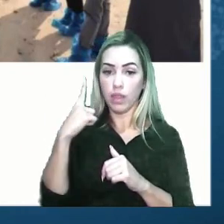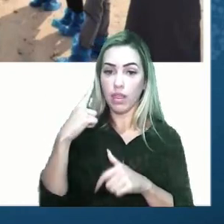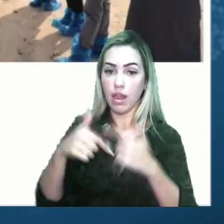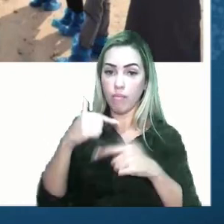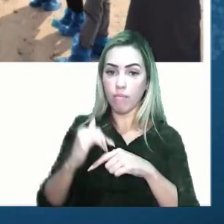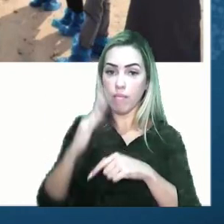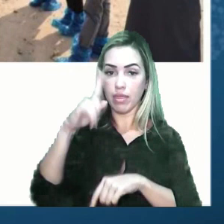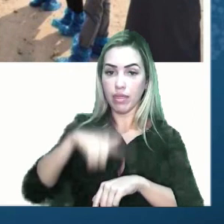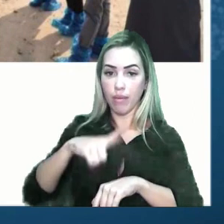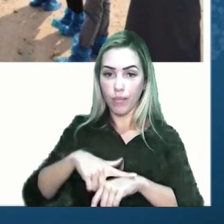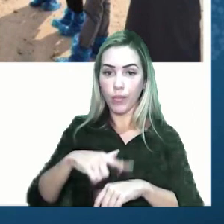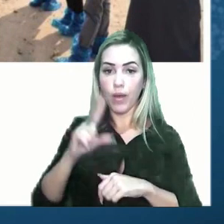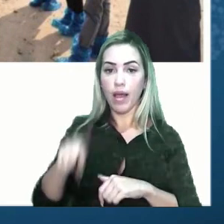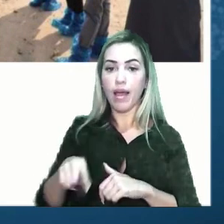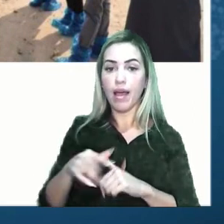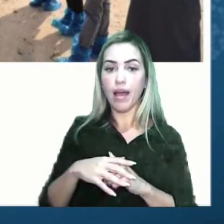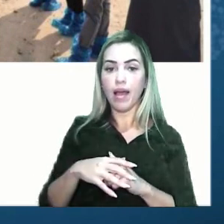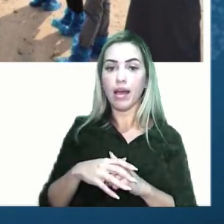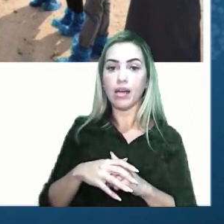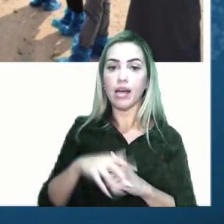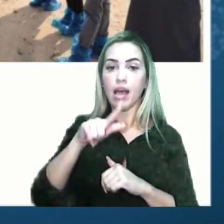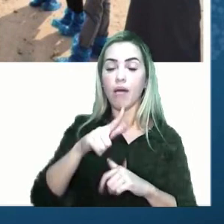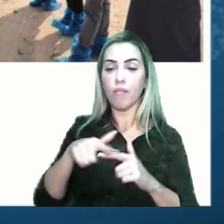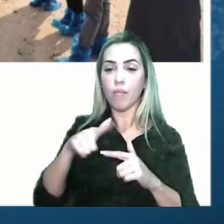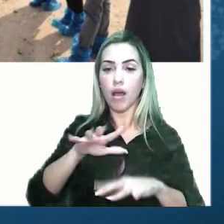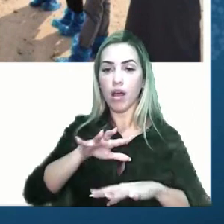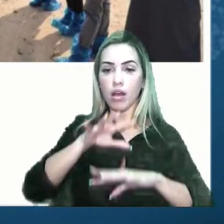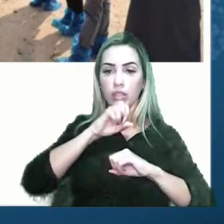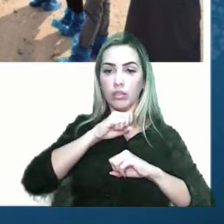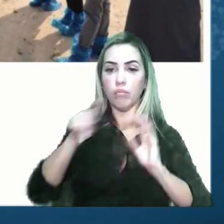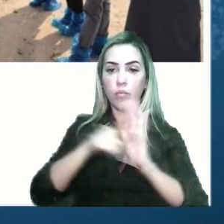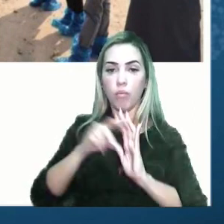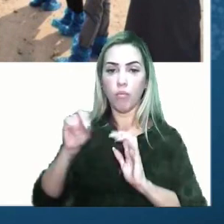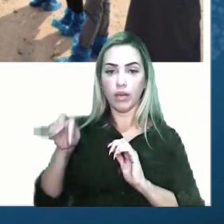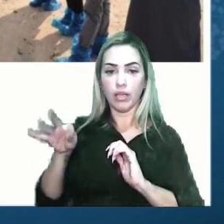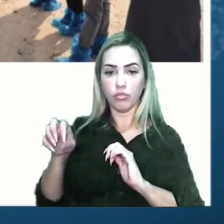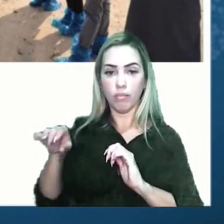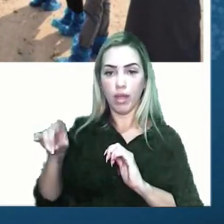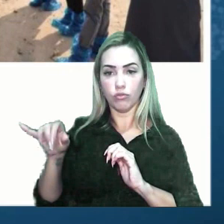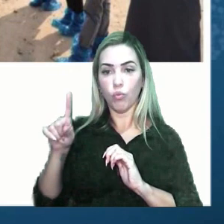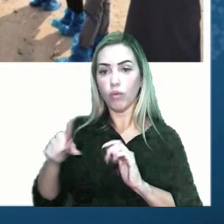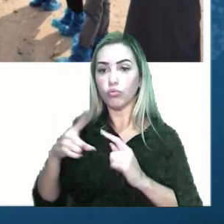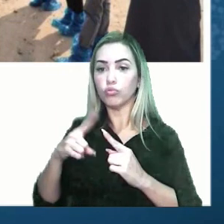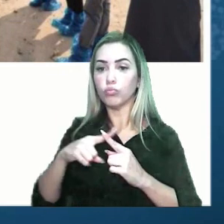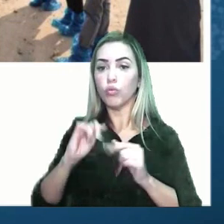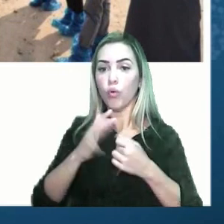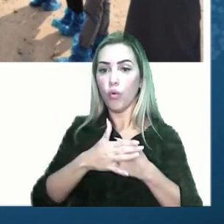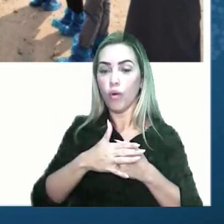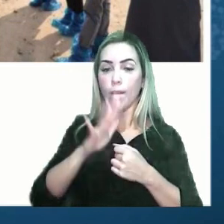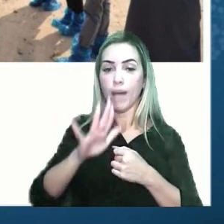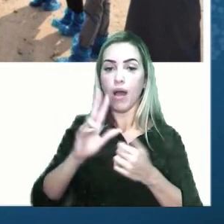mais tempo é essa síndrome respiratória do Oriente Médio, que é um coronavírus que